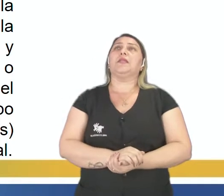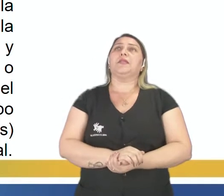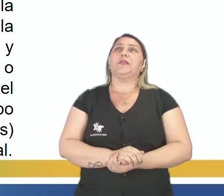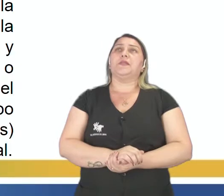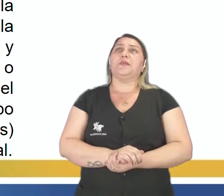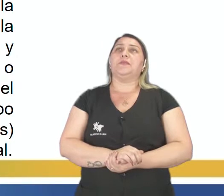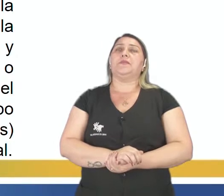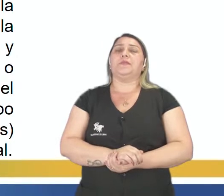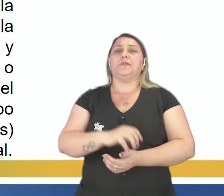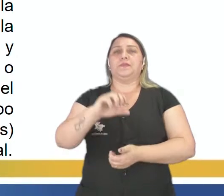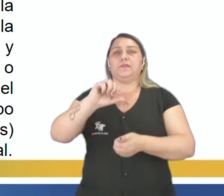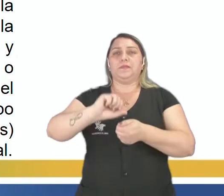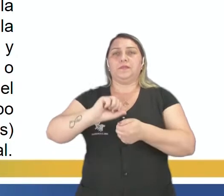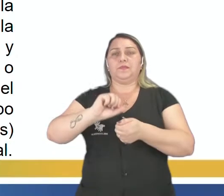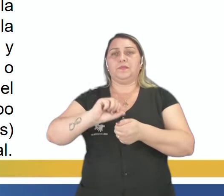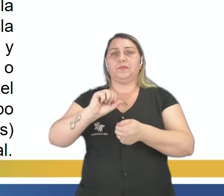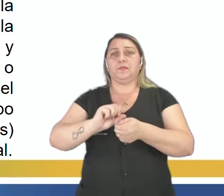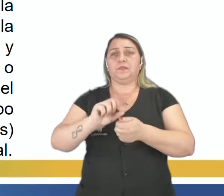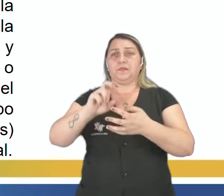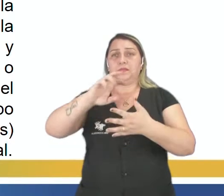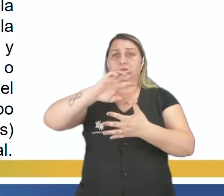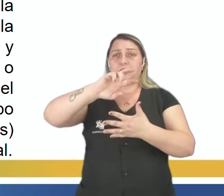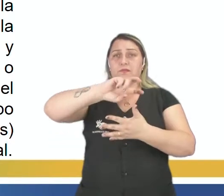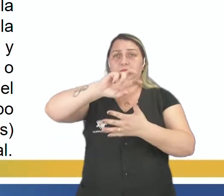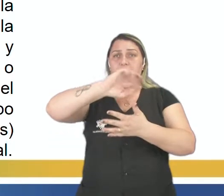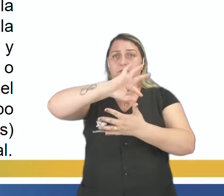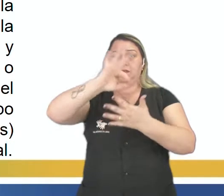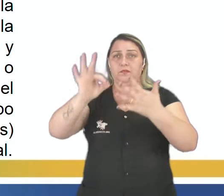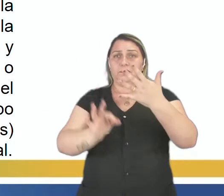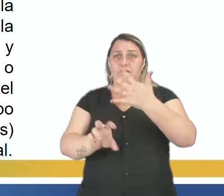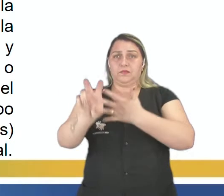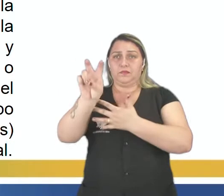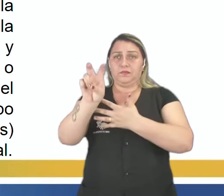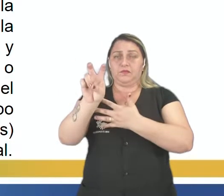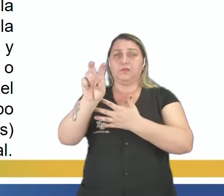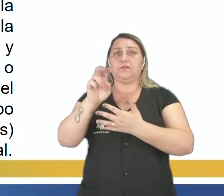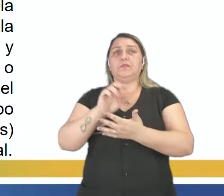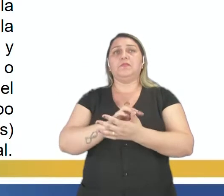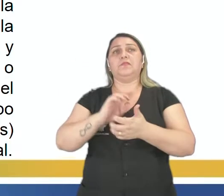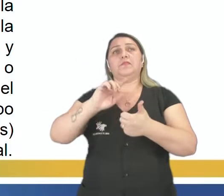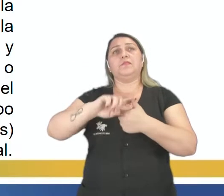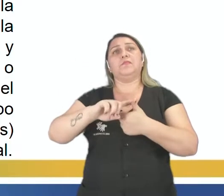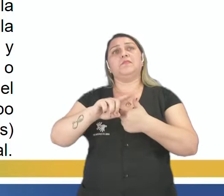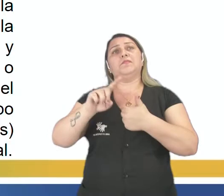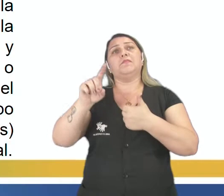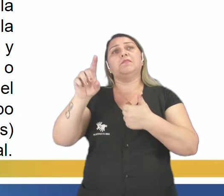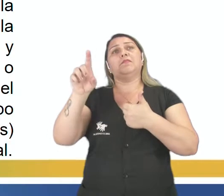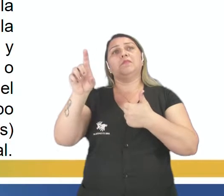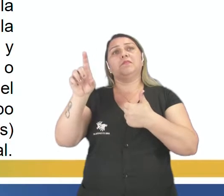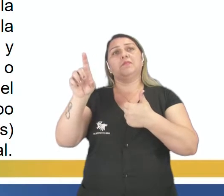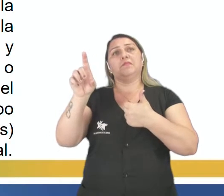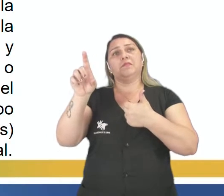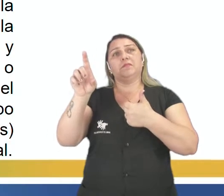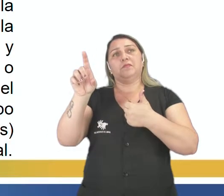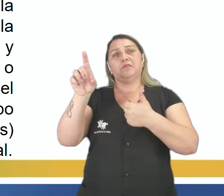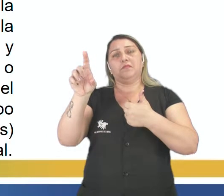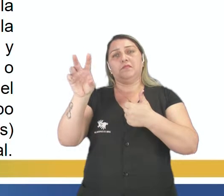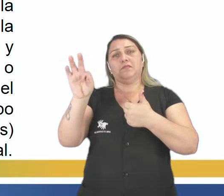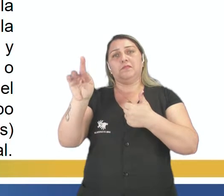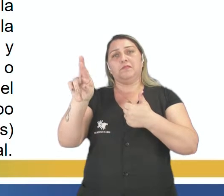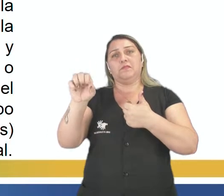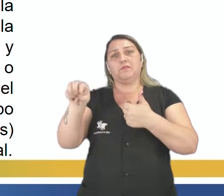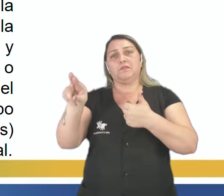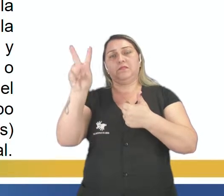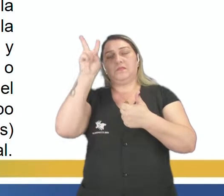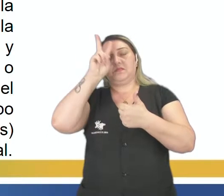são englobados 5 elementos da narrativa, tá? A trama, que é a história, como tudo